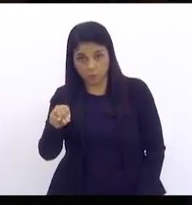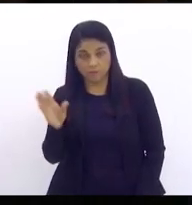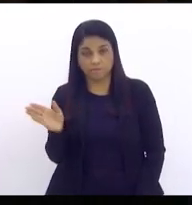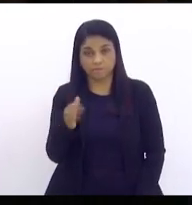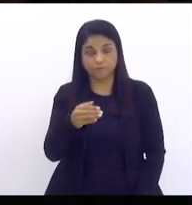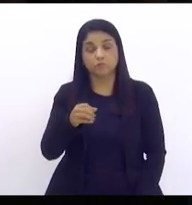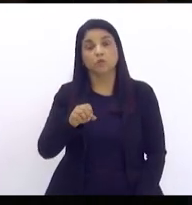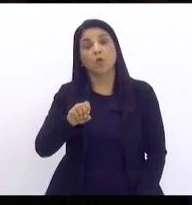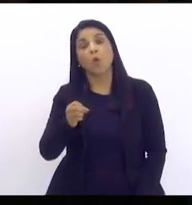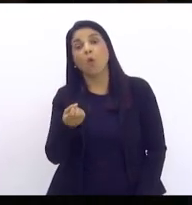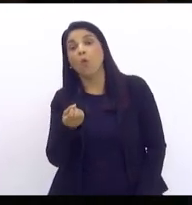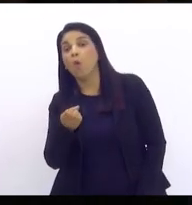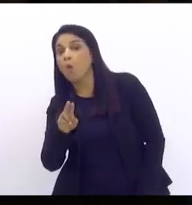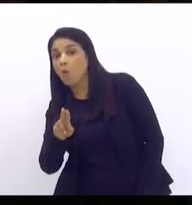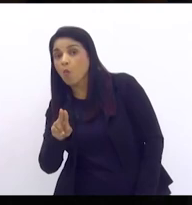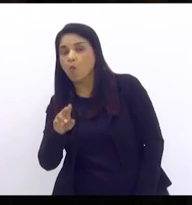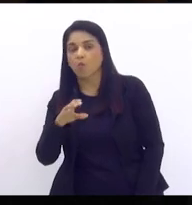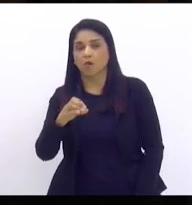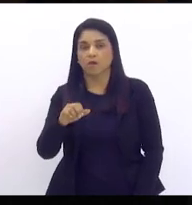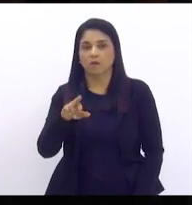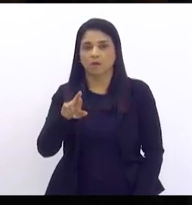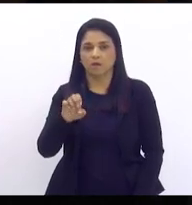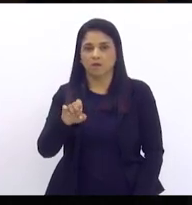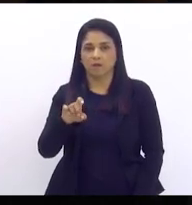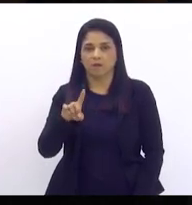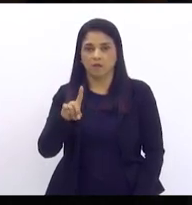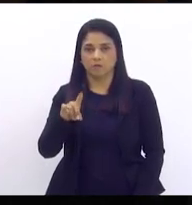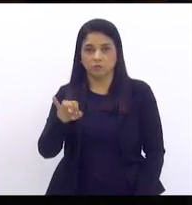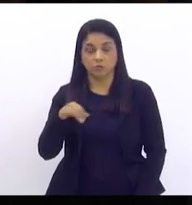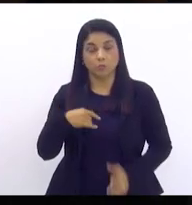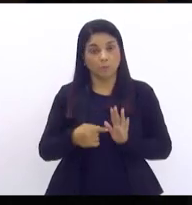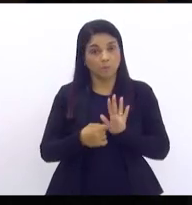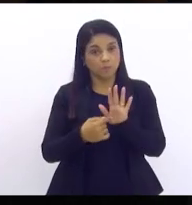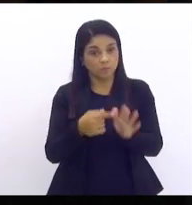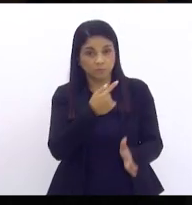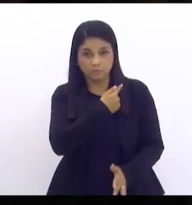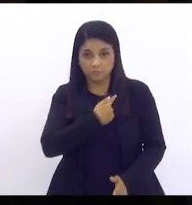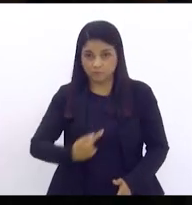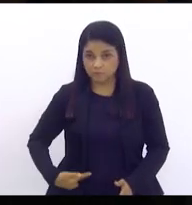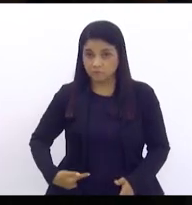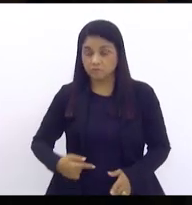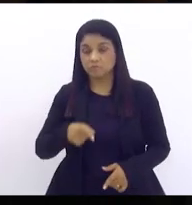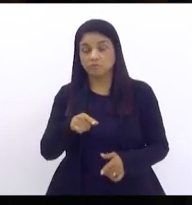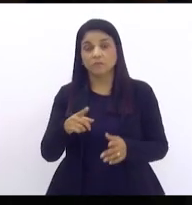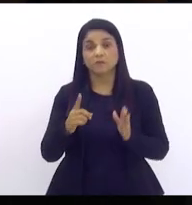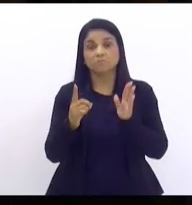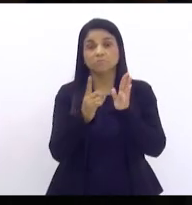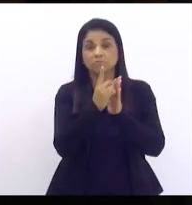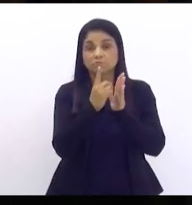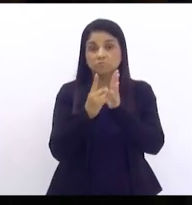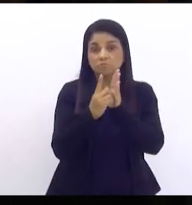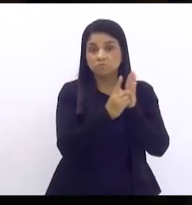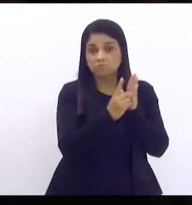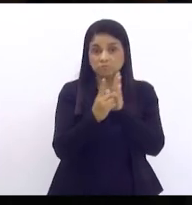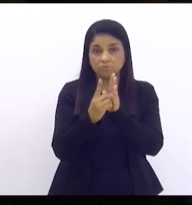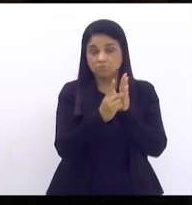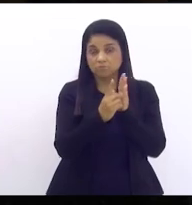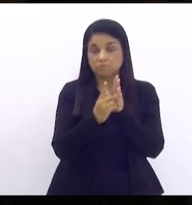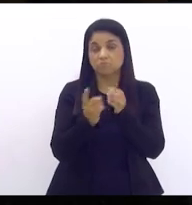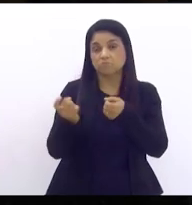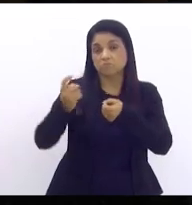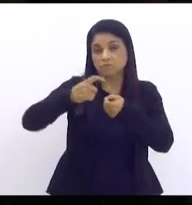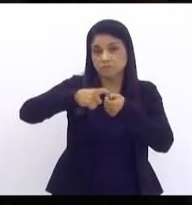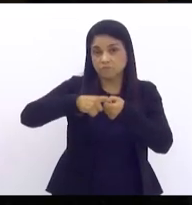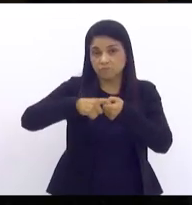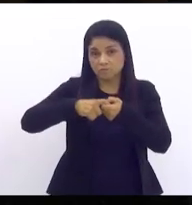caminho, para mostrar ao governador que ele determine que as credenciadas no DETRAN cumpram a lei. Se não